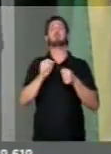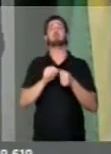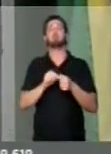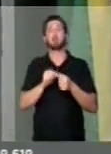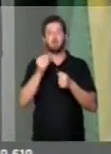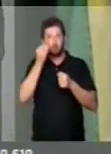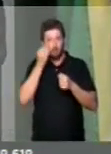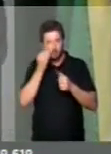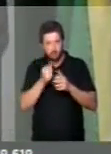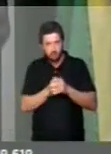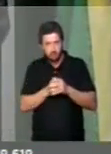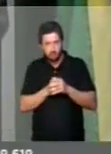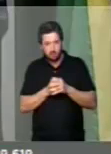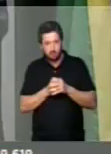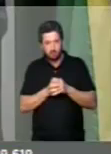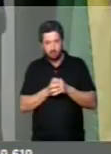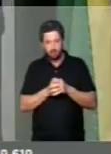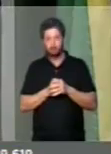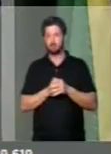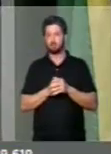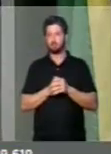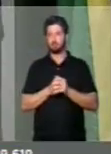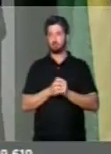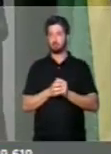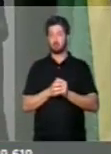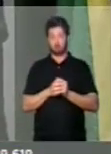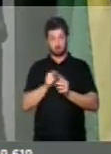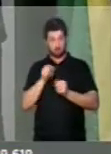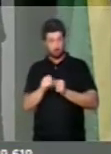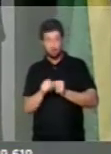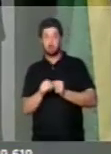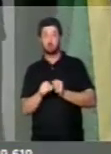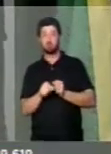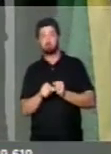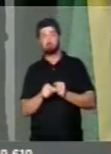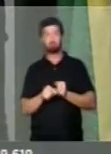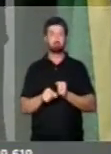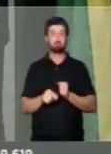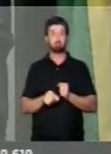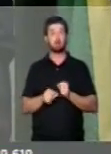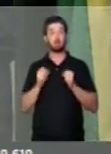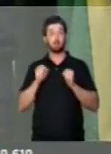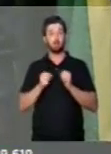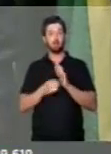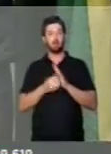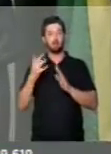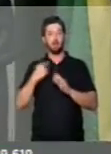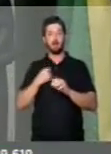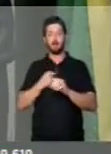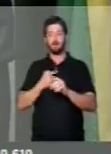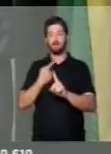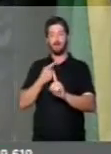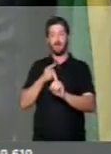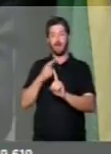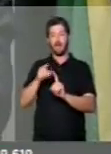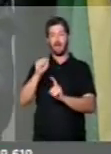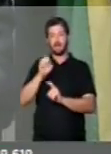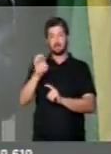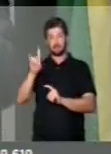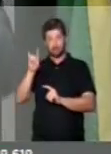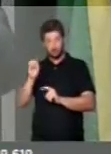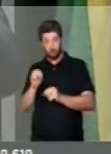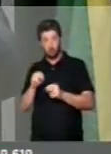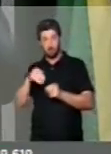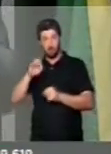esses testes? Isso não poderia descambar para uma série de assédios morais? Isso não